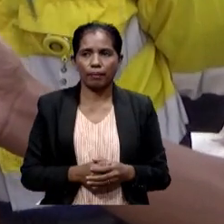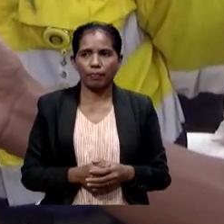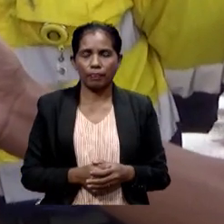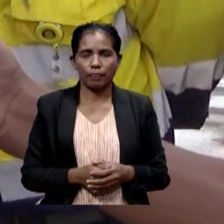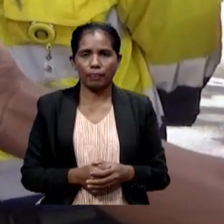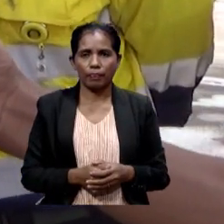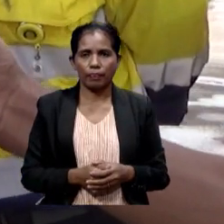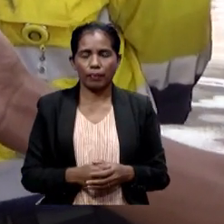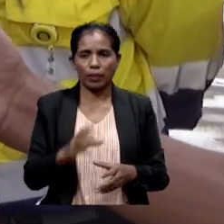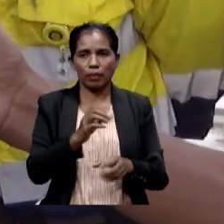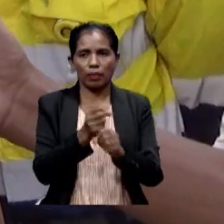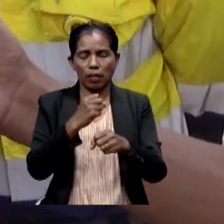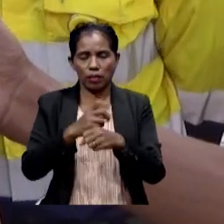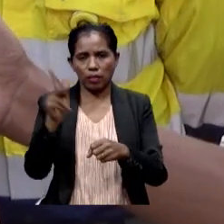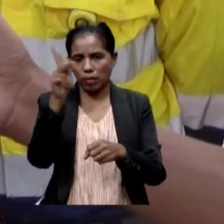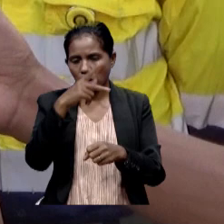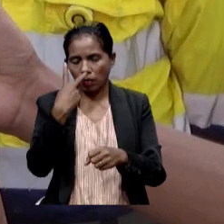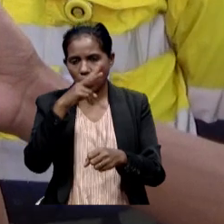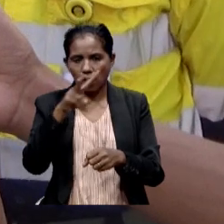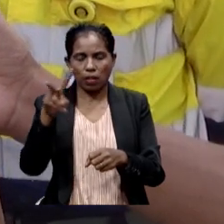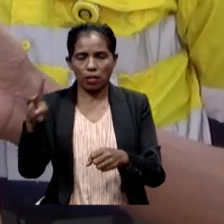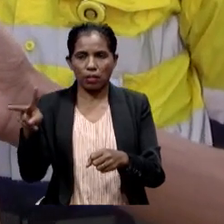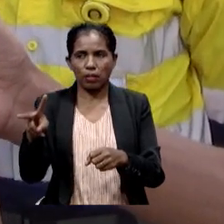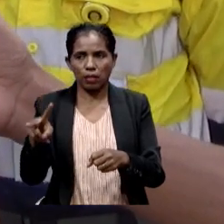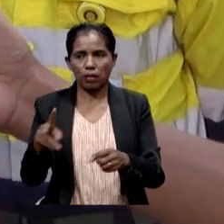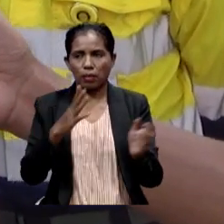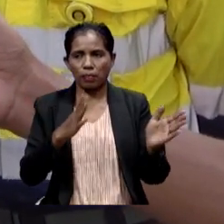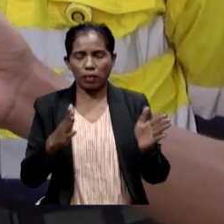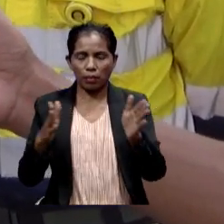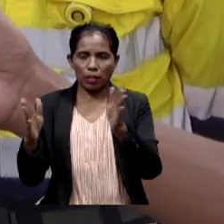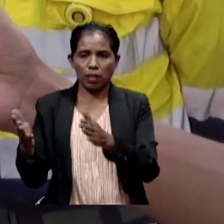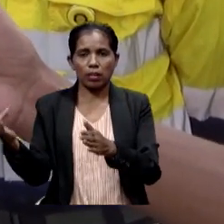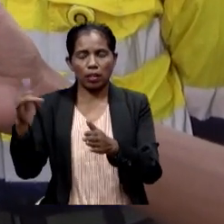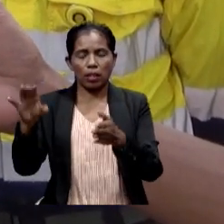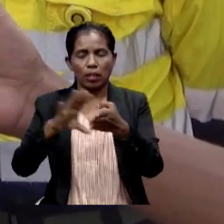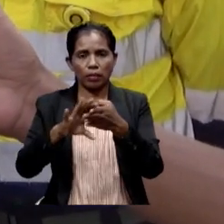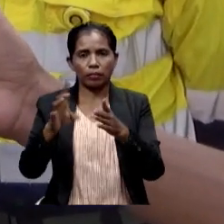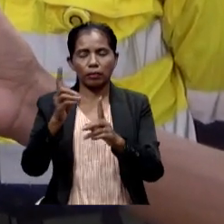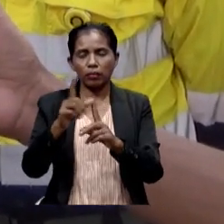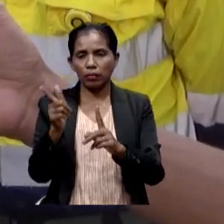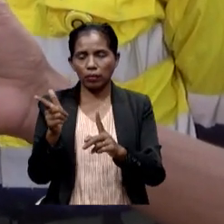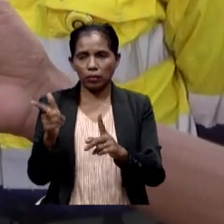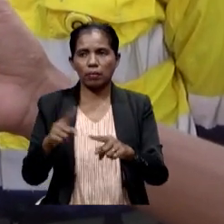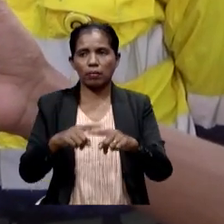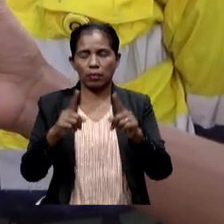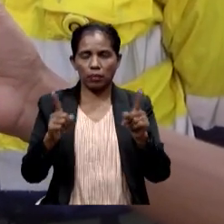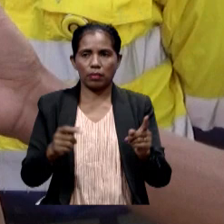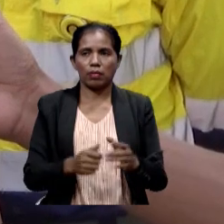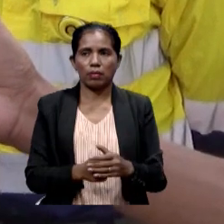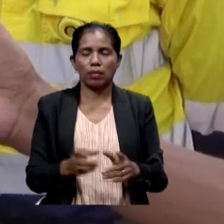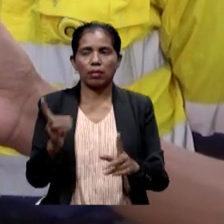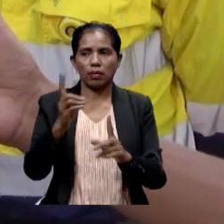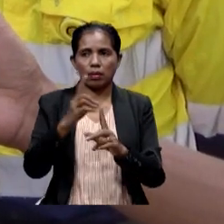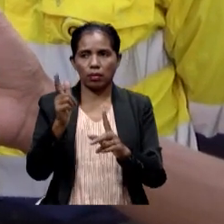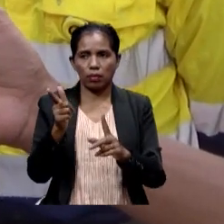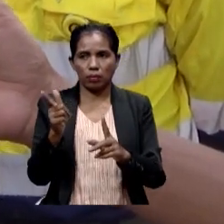Protocolo de inspeção, né? A inspeção se prepara se no relatório e a loram do anulo na lara, mas bem não quer dizer que vá loram no